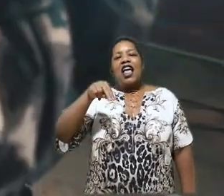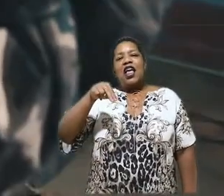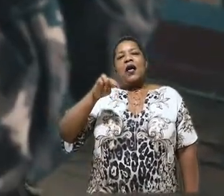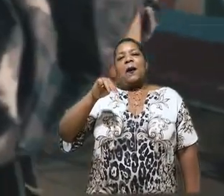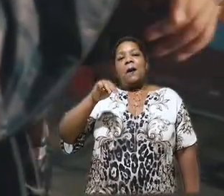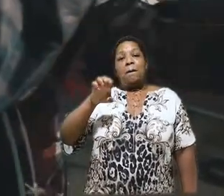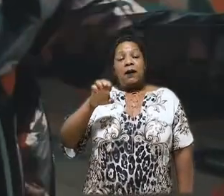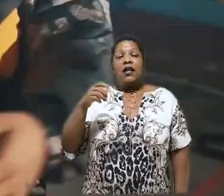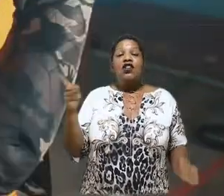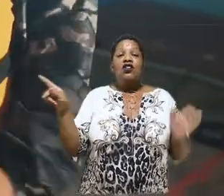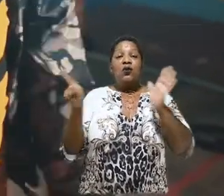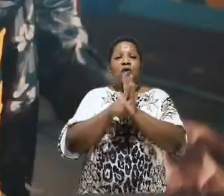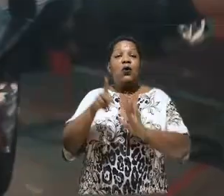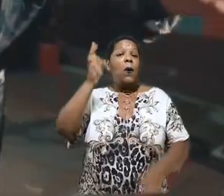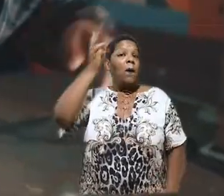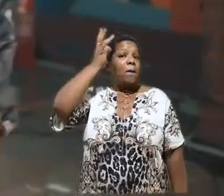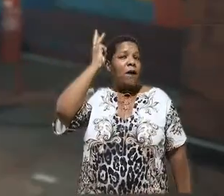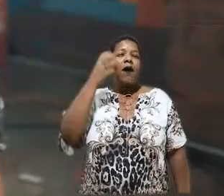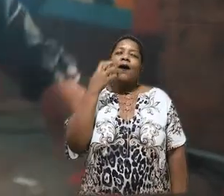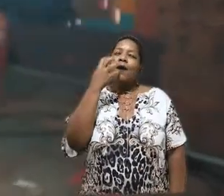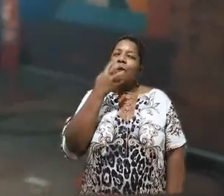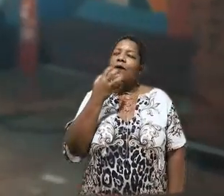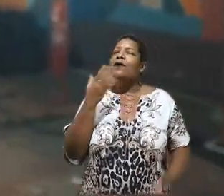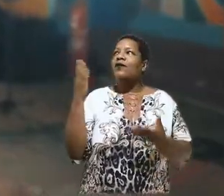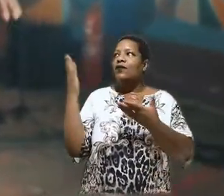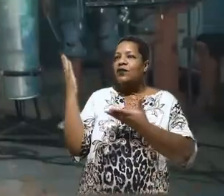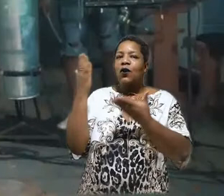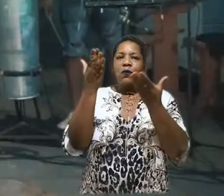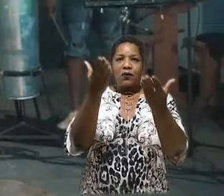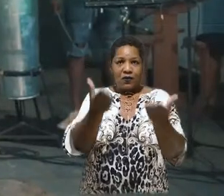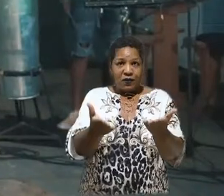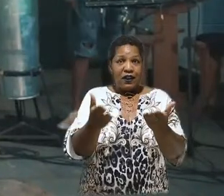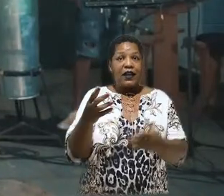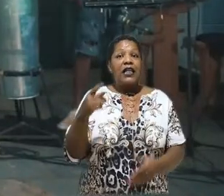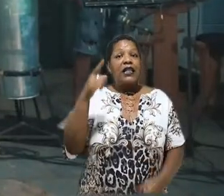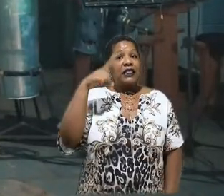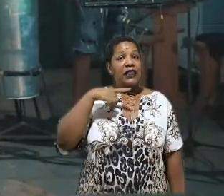direto do Maranhão para você